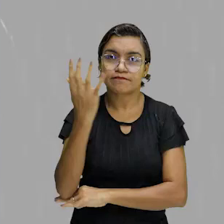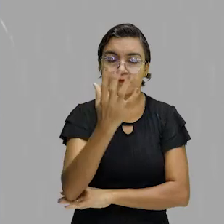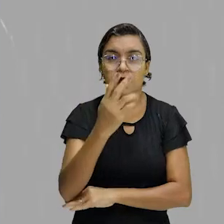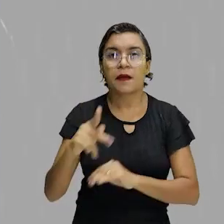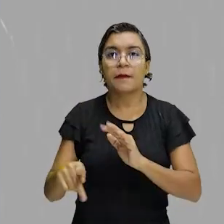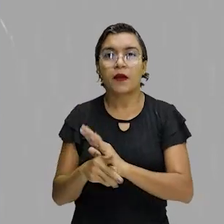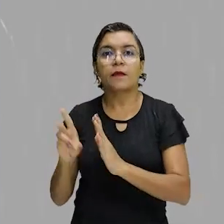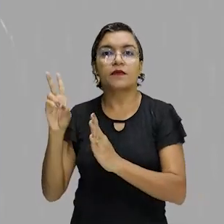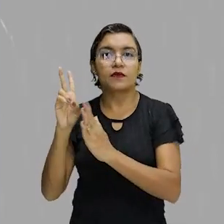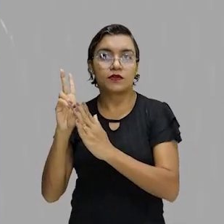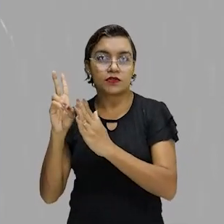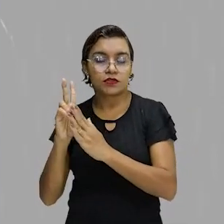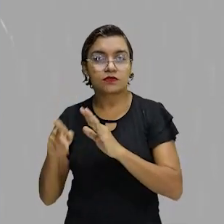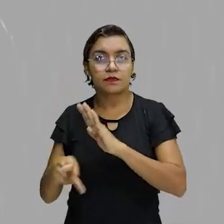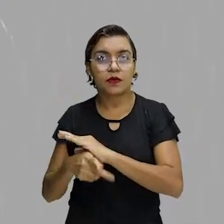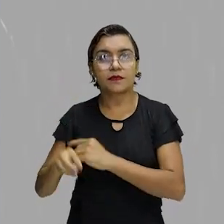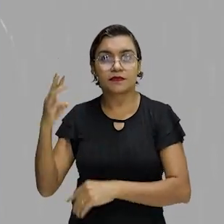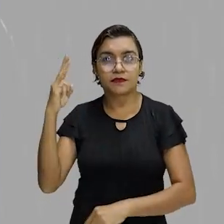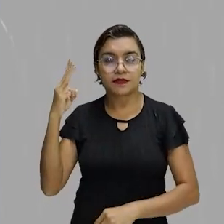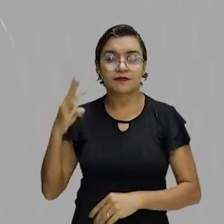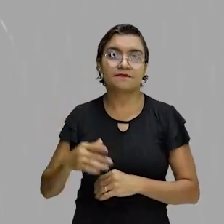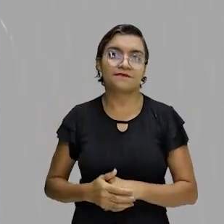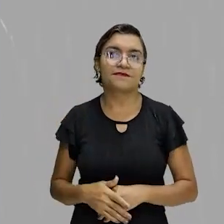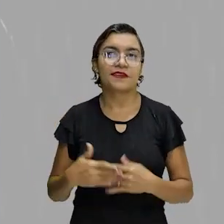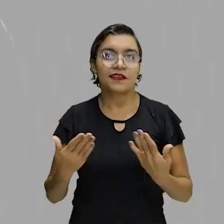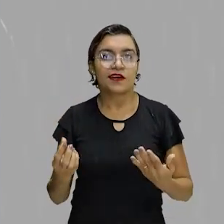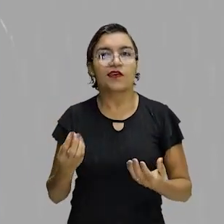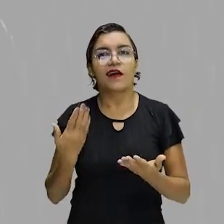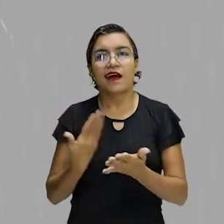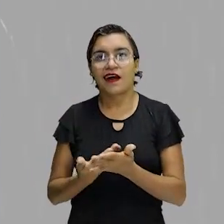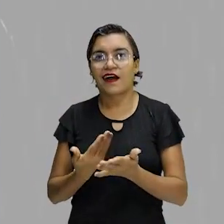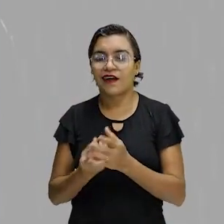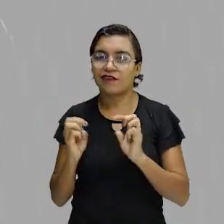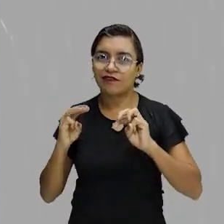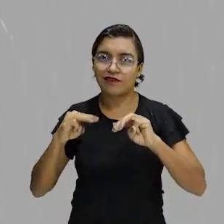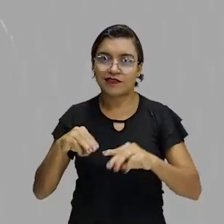aqui também no estado do Maranhão. E com isso a gente finaliza mais